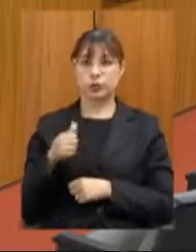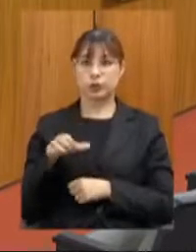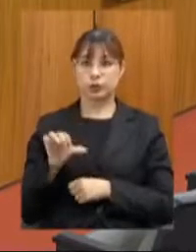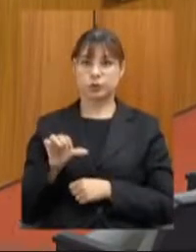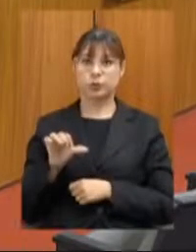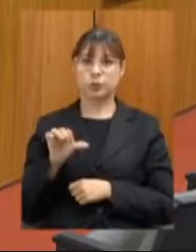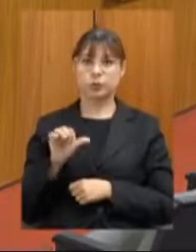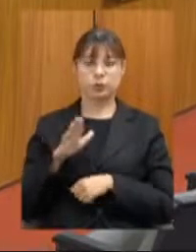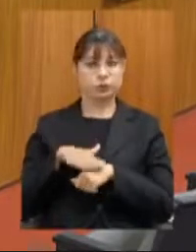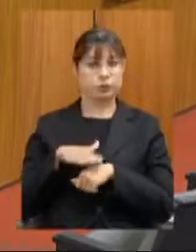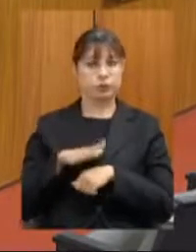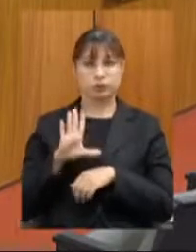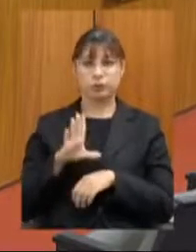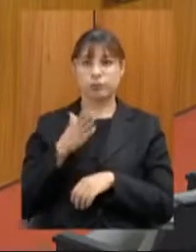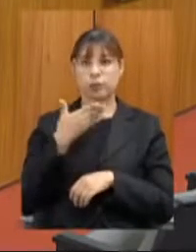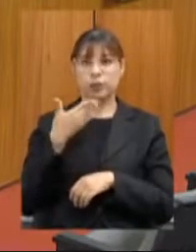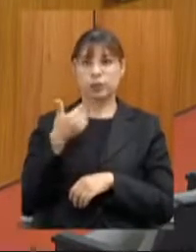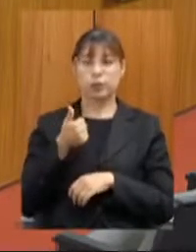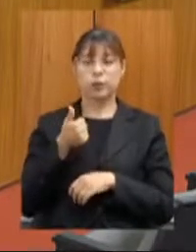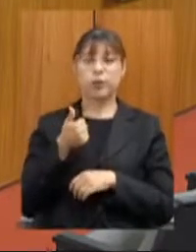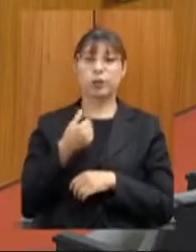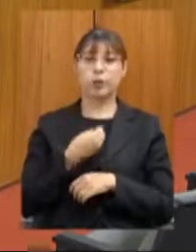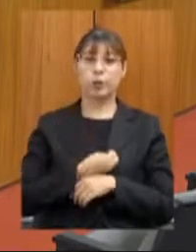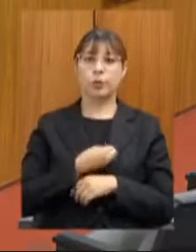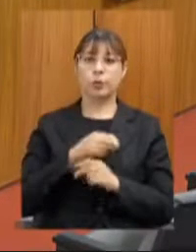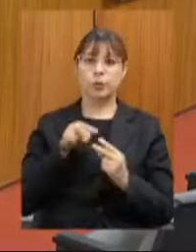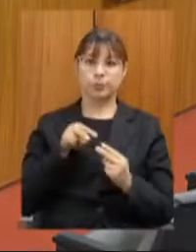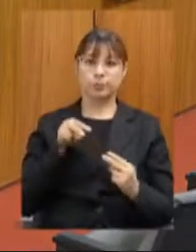optaram por participar de maneira remota.